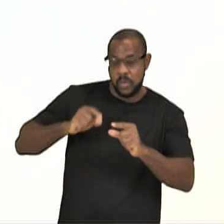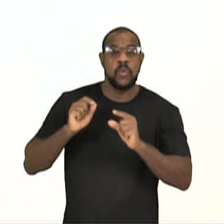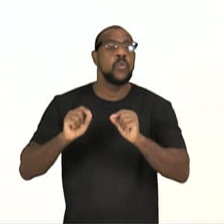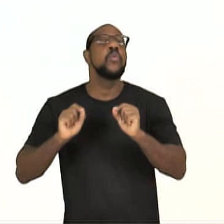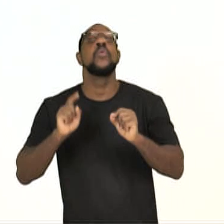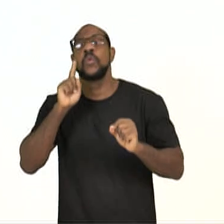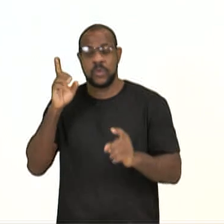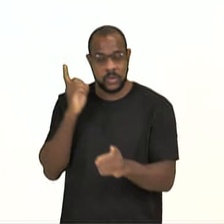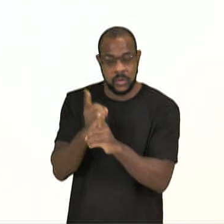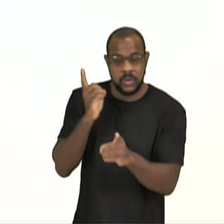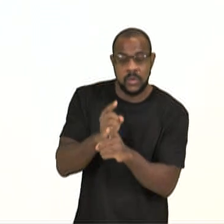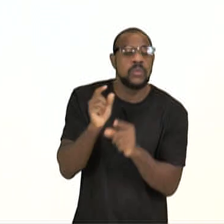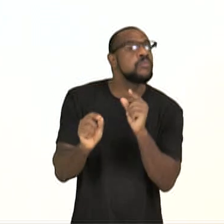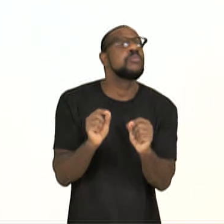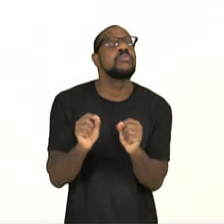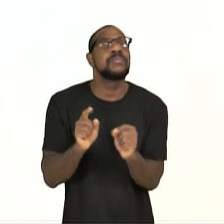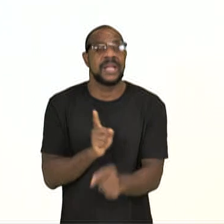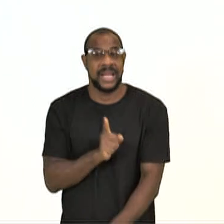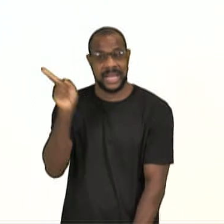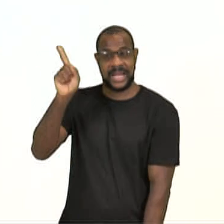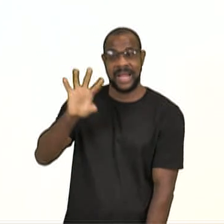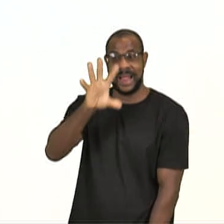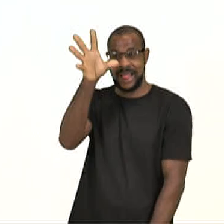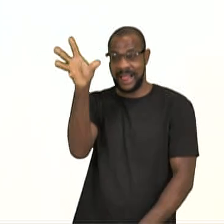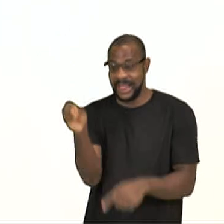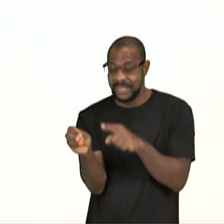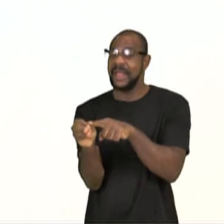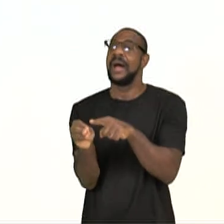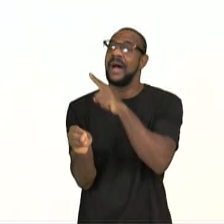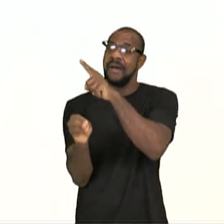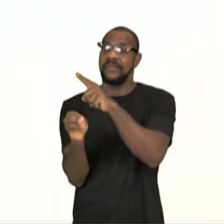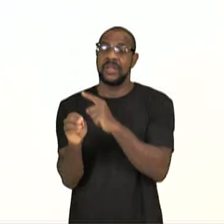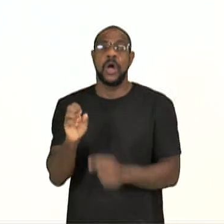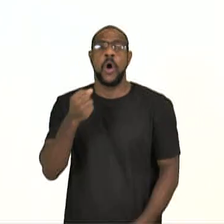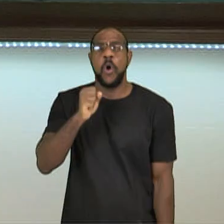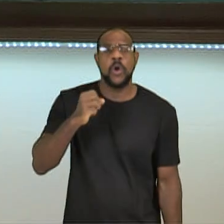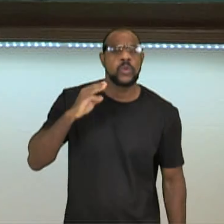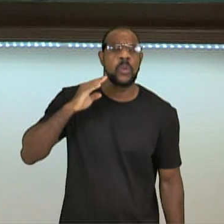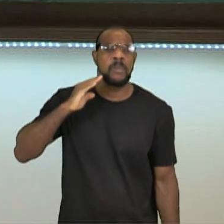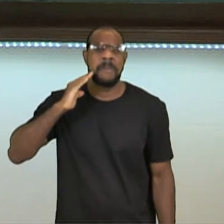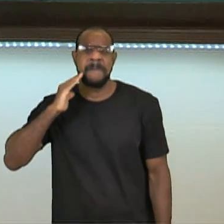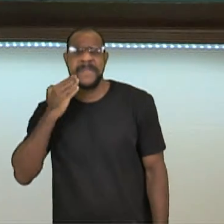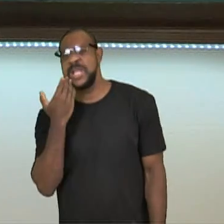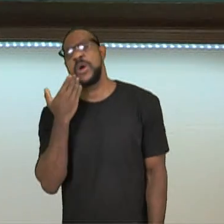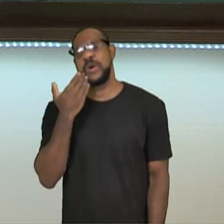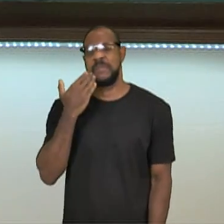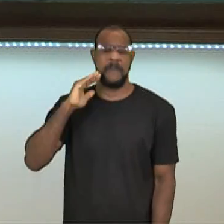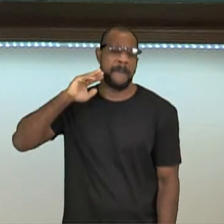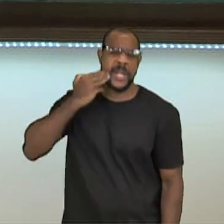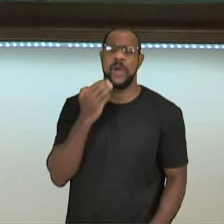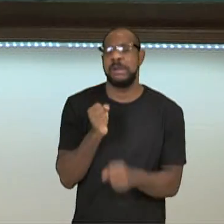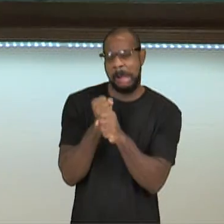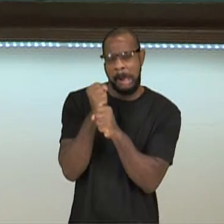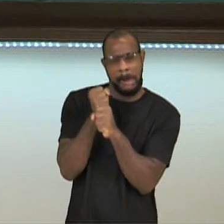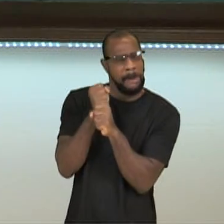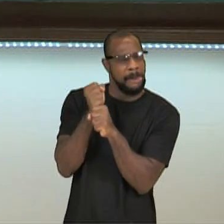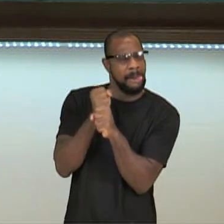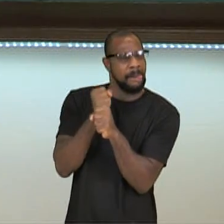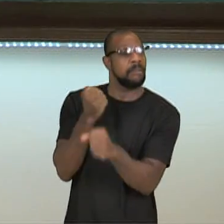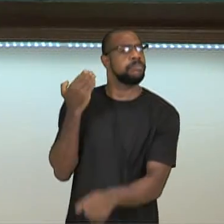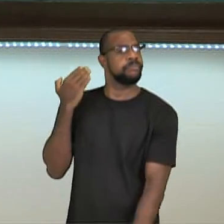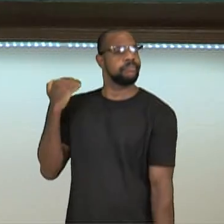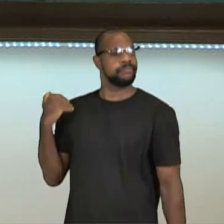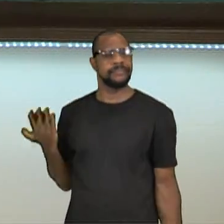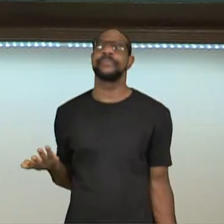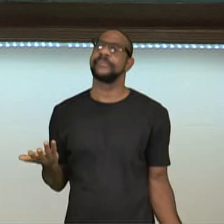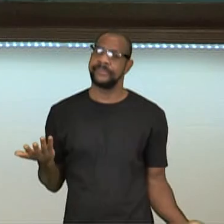cabada, que foi encontrado na África há 5,8 milhões de anos. Como eu falei, é ciência. Encontrou-se hoje uma grande descoberta